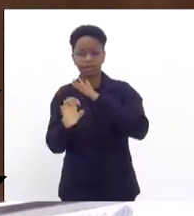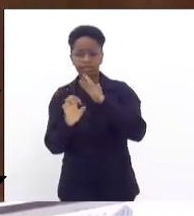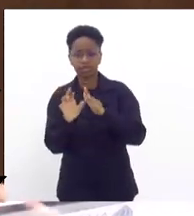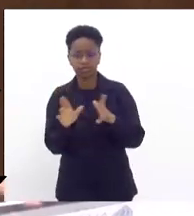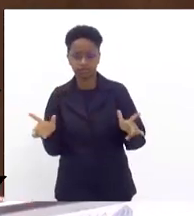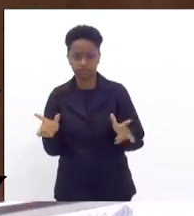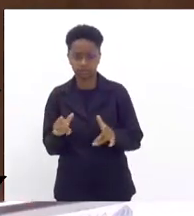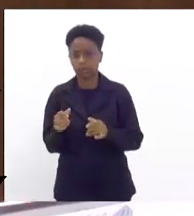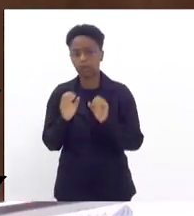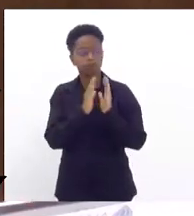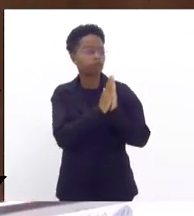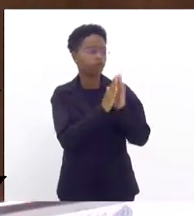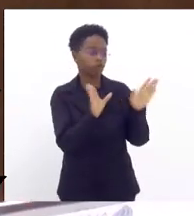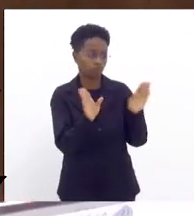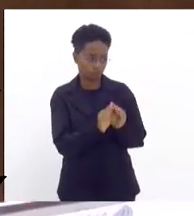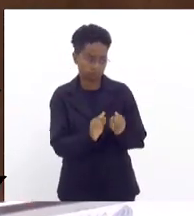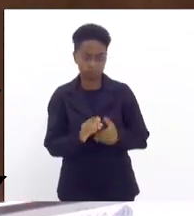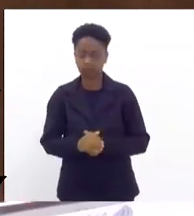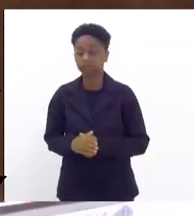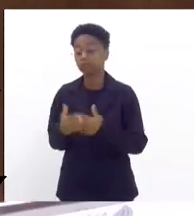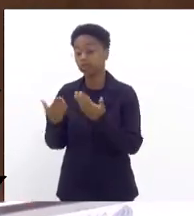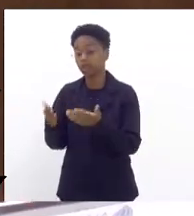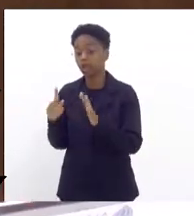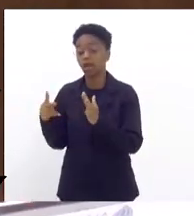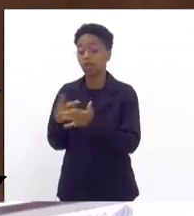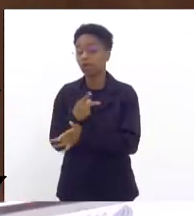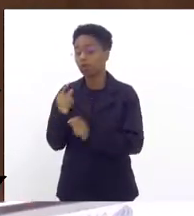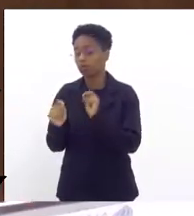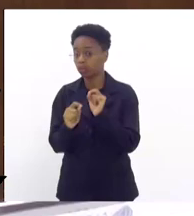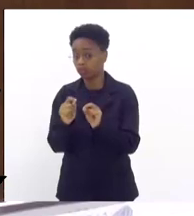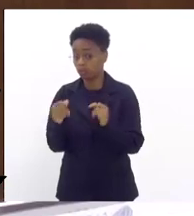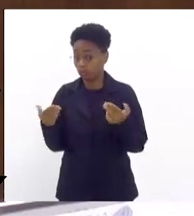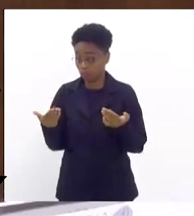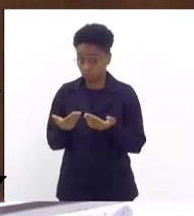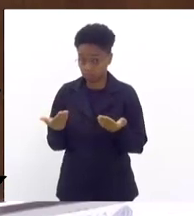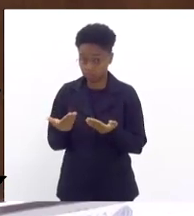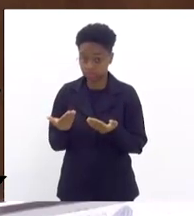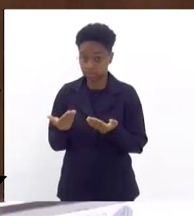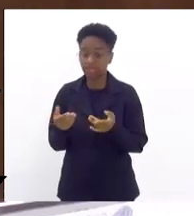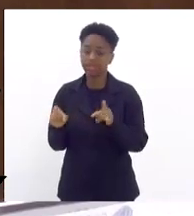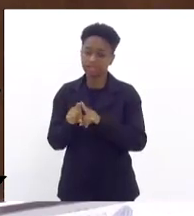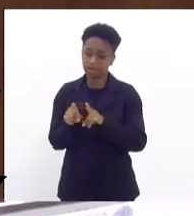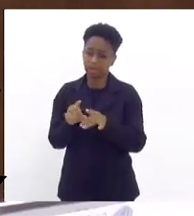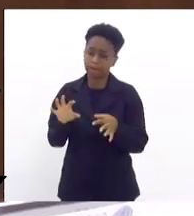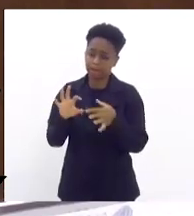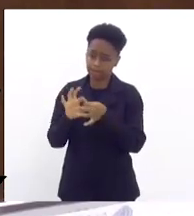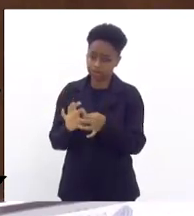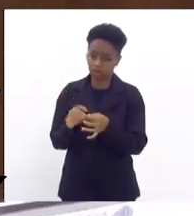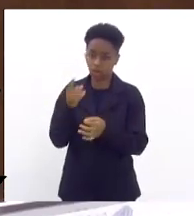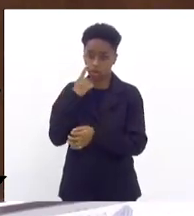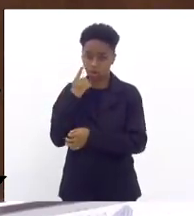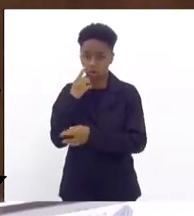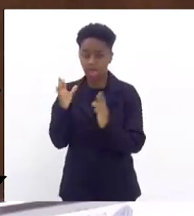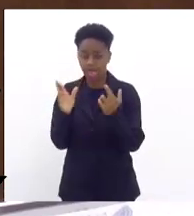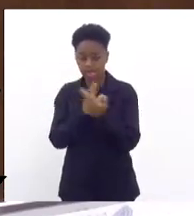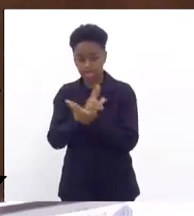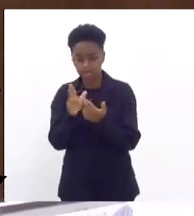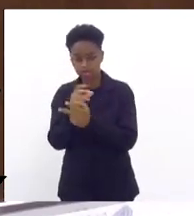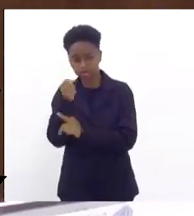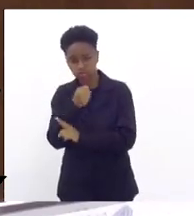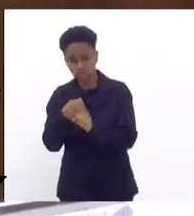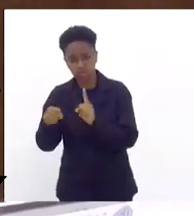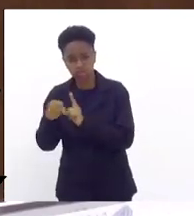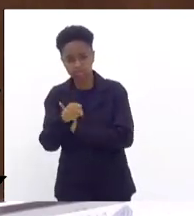por favor, conclui, por favor. Então, o que, que acontece? Hoje, e além da parceria, olha, o relacionamento